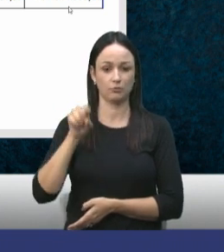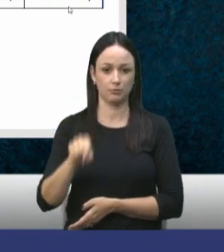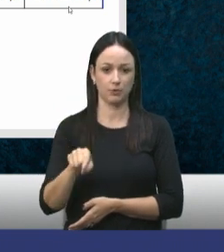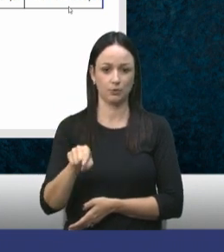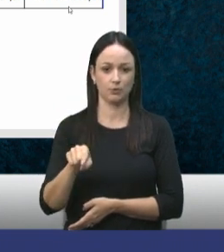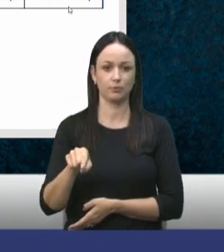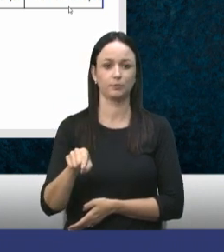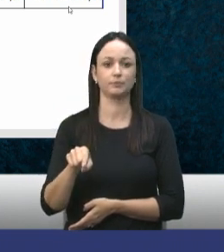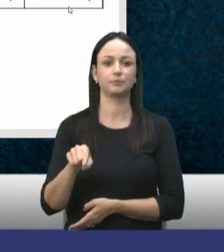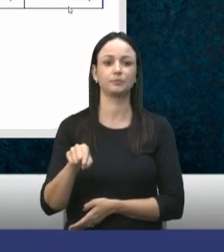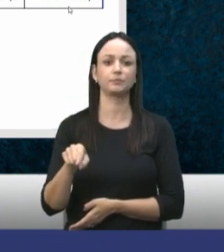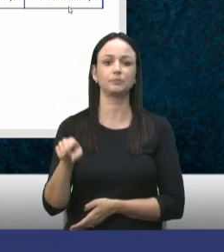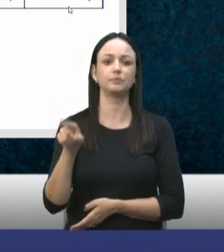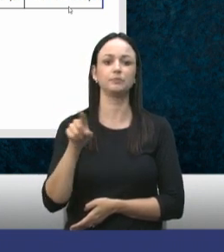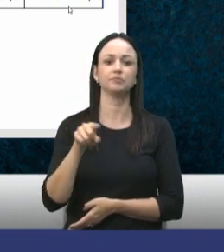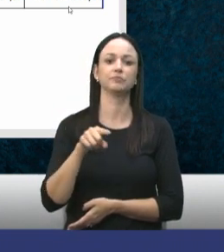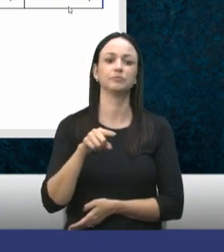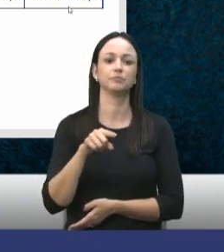444.919.000,